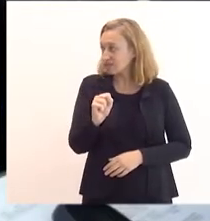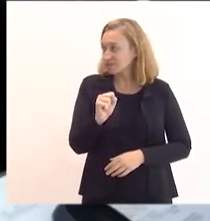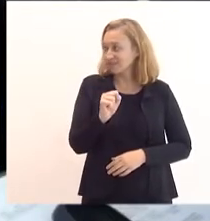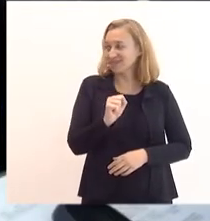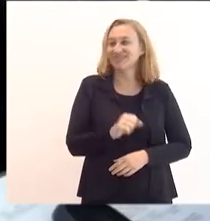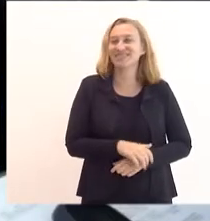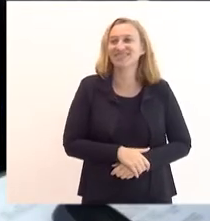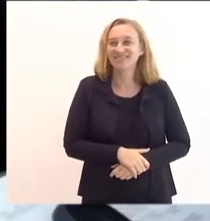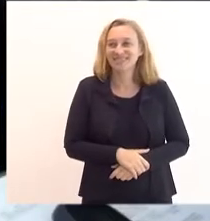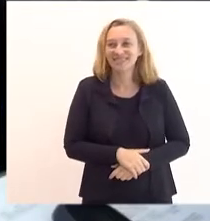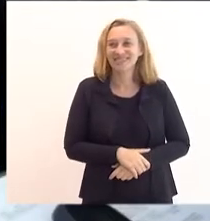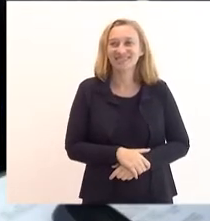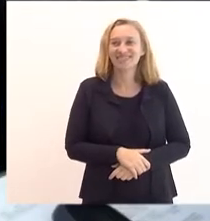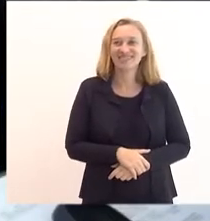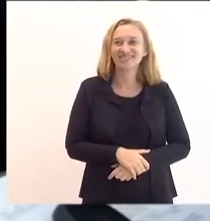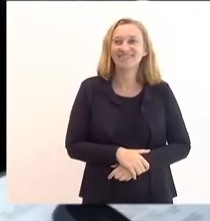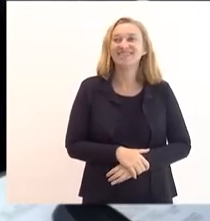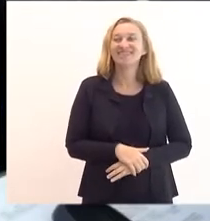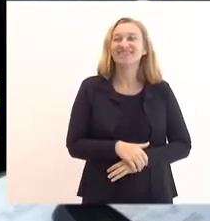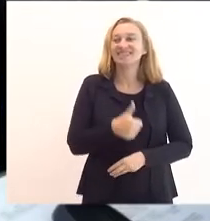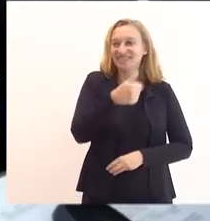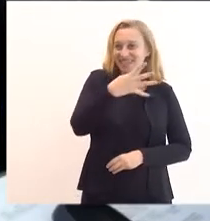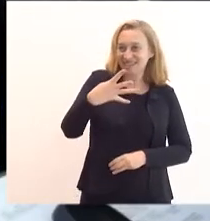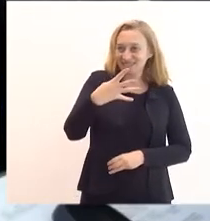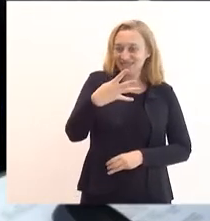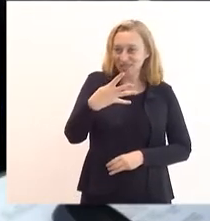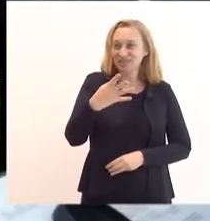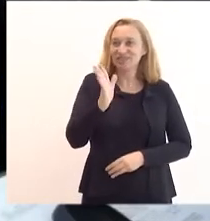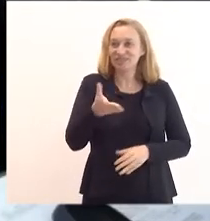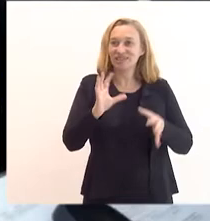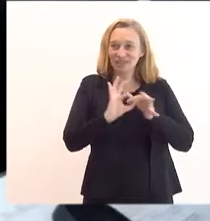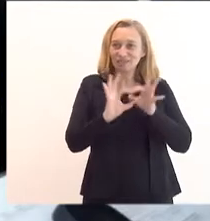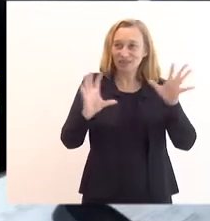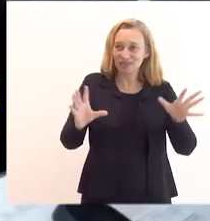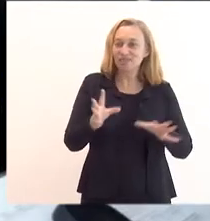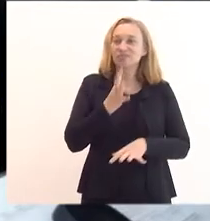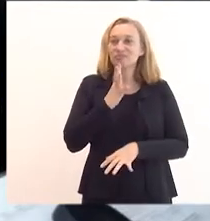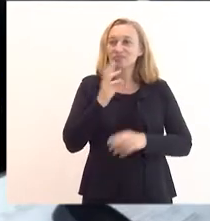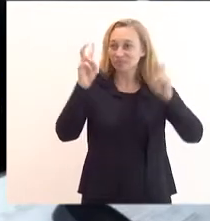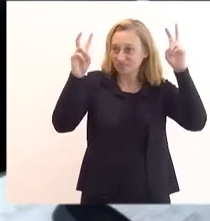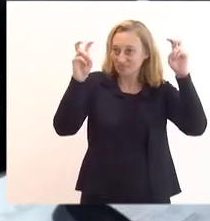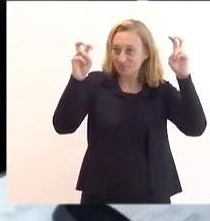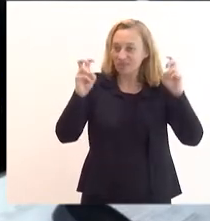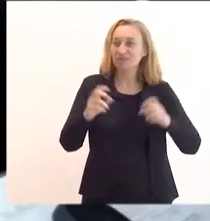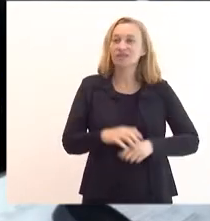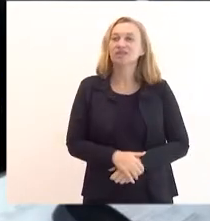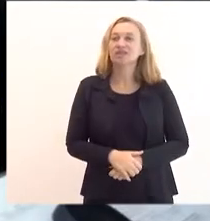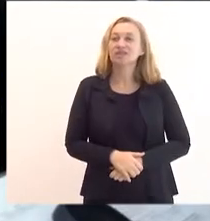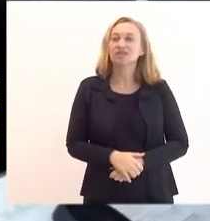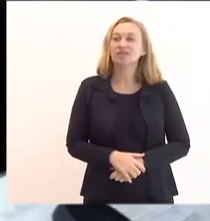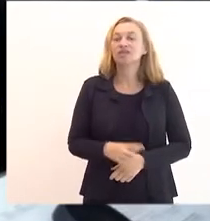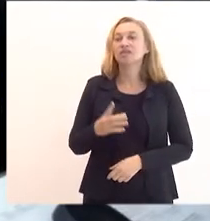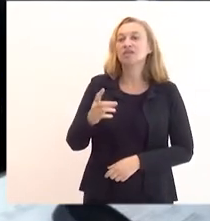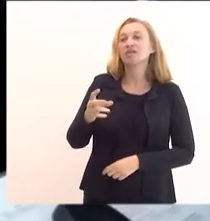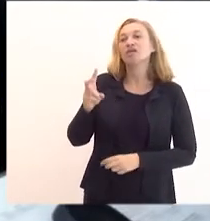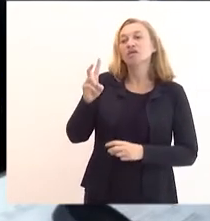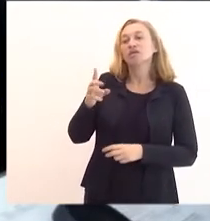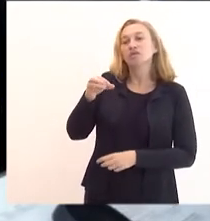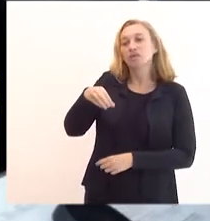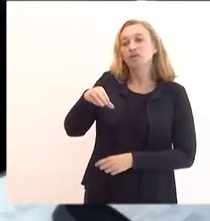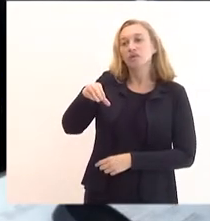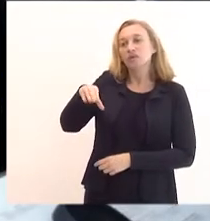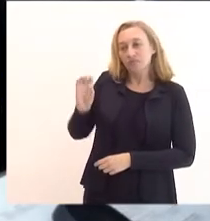base de 14. Pois é, 14 ao todo, o Mink conhece bem a matéria, e é desses que o Mink está tratando no projeto, essa é a primeira